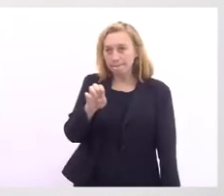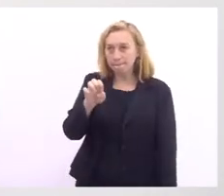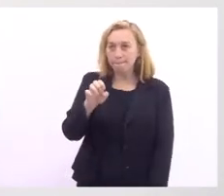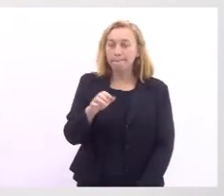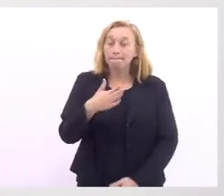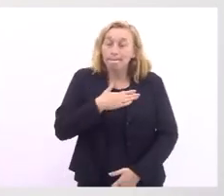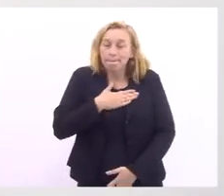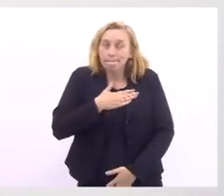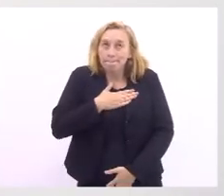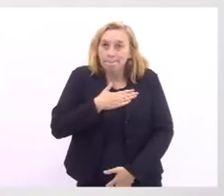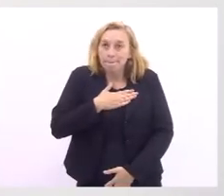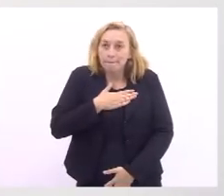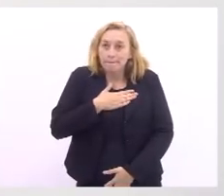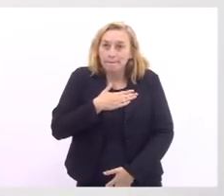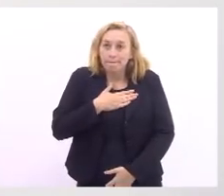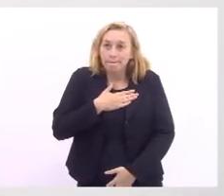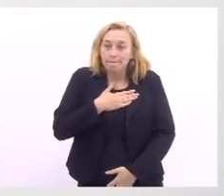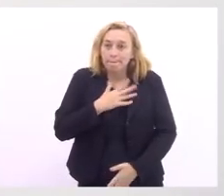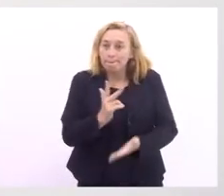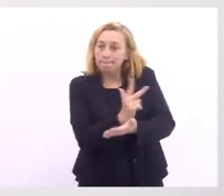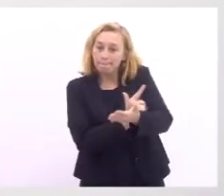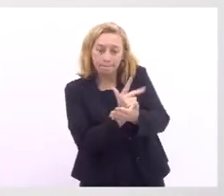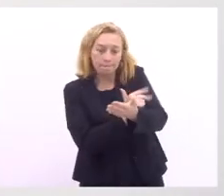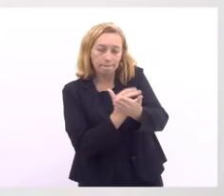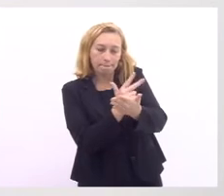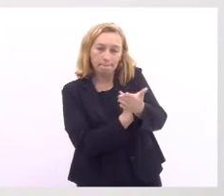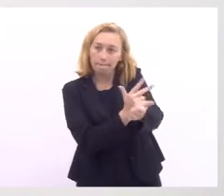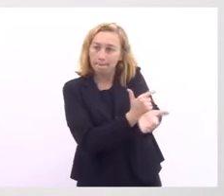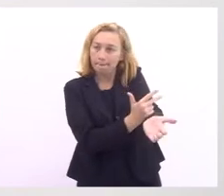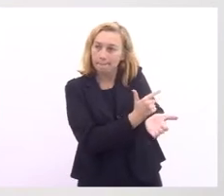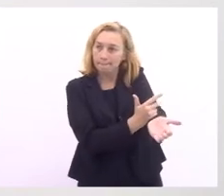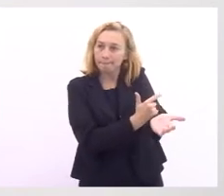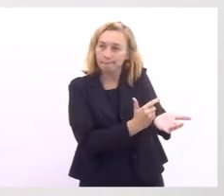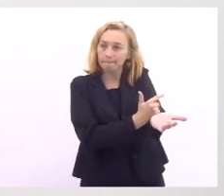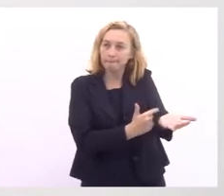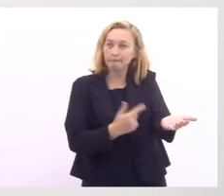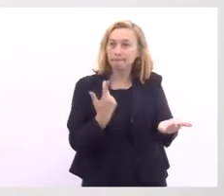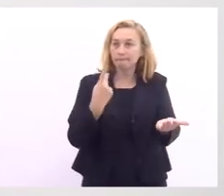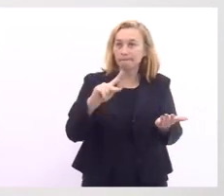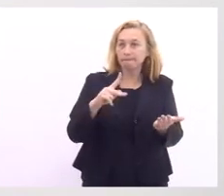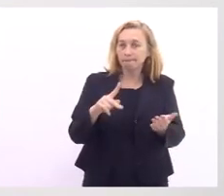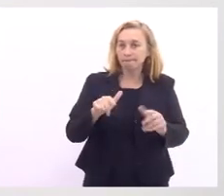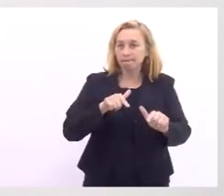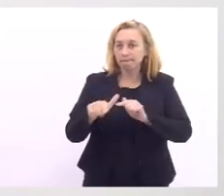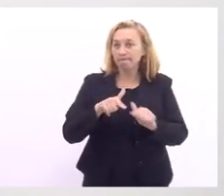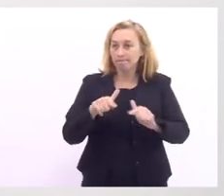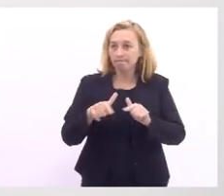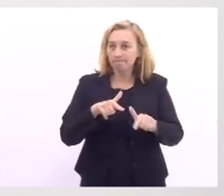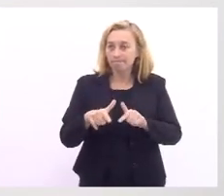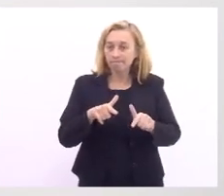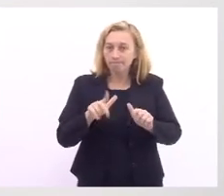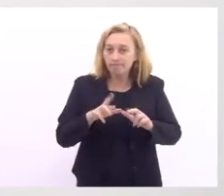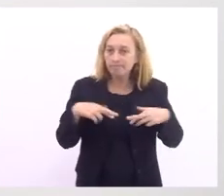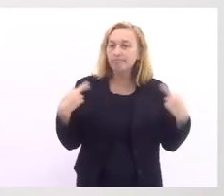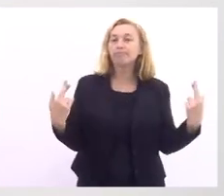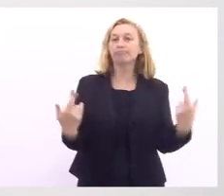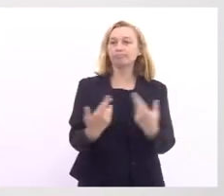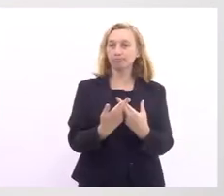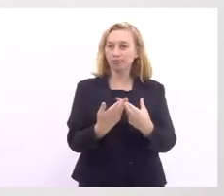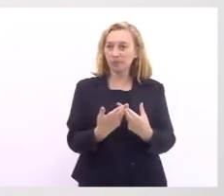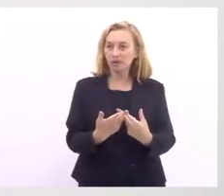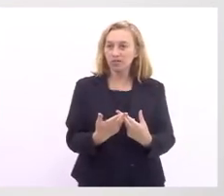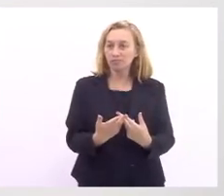é para mim como uma tatuagem eu acho que a casa Fluminense EA sua Vocação É de reunir